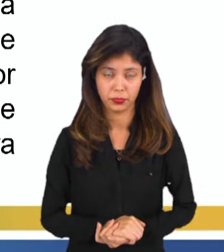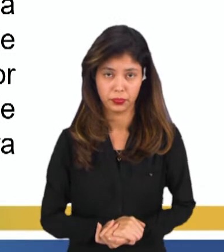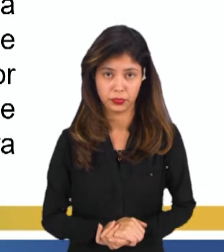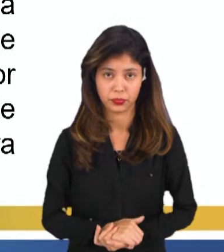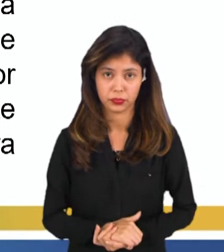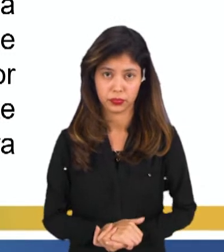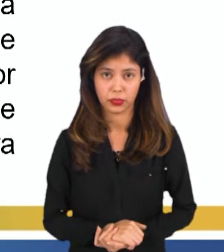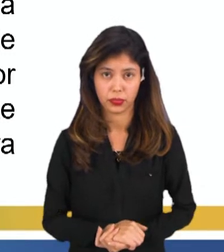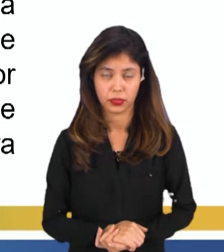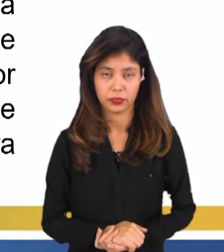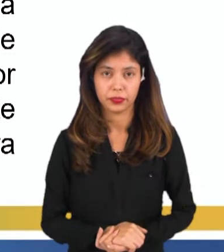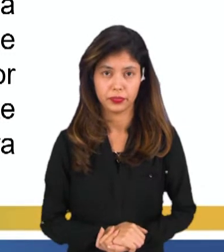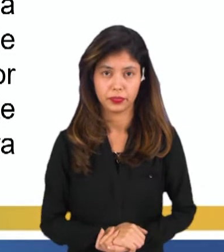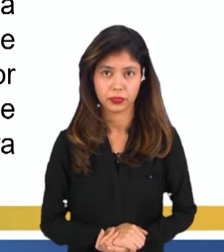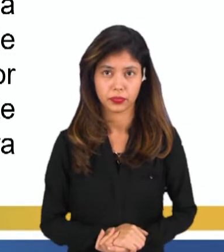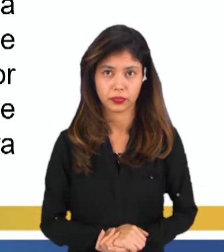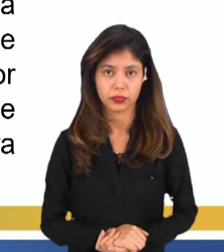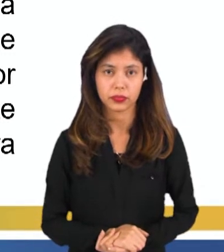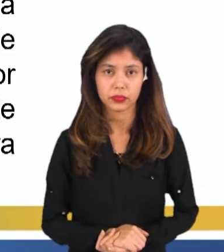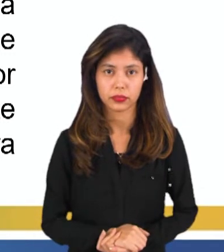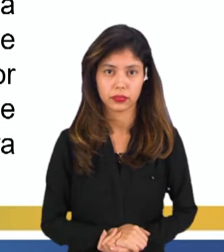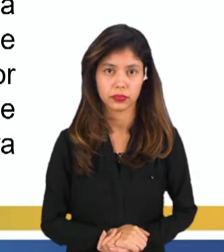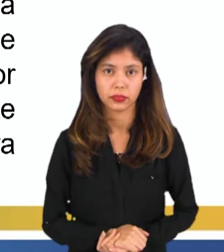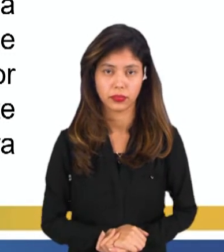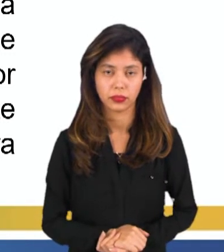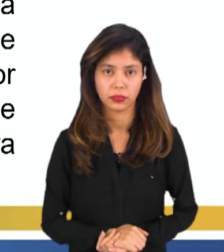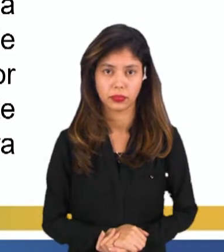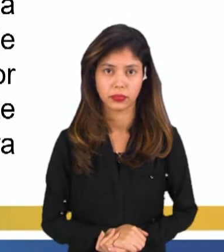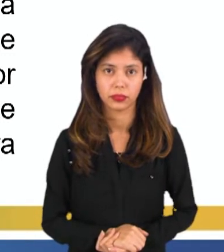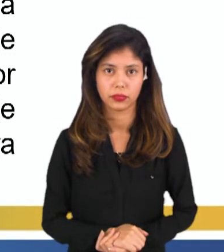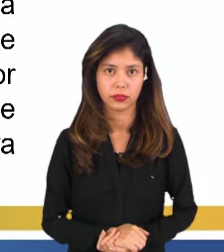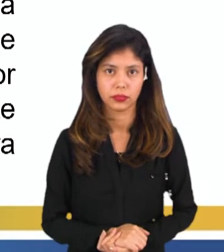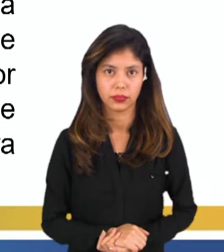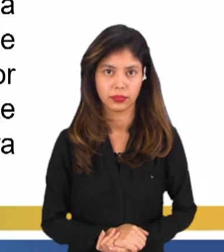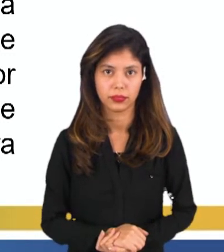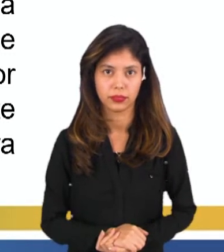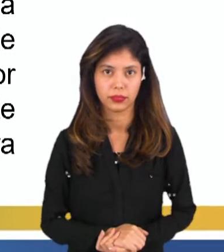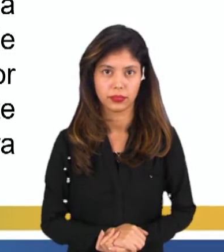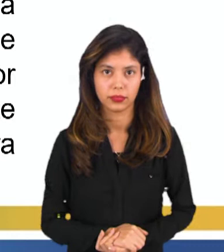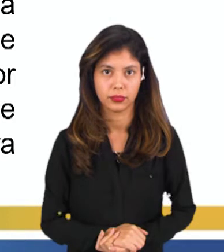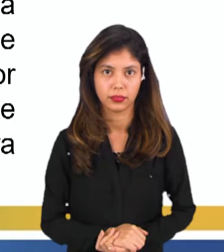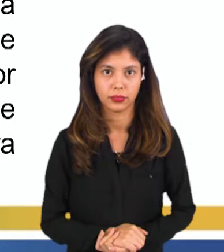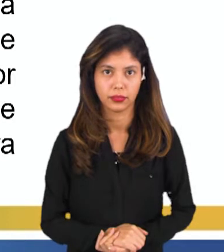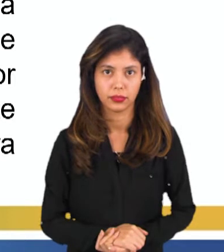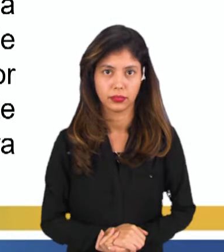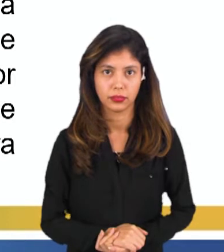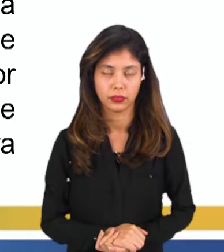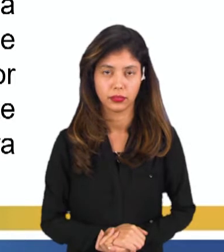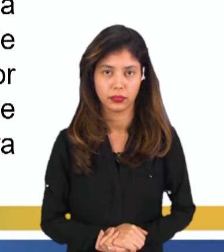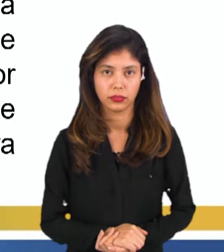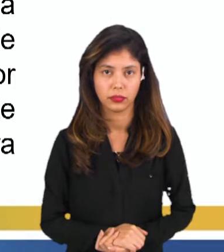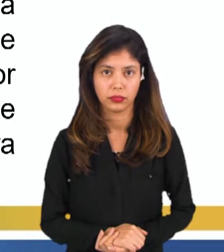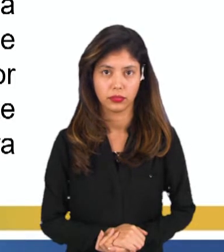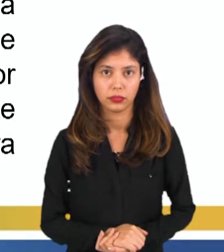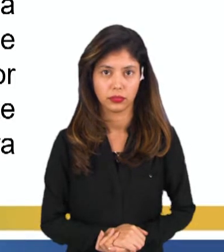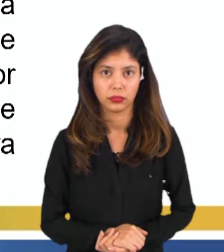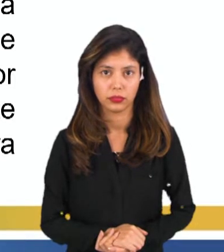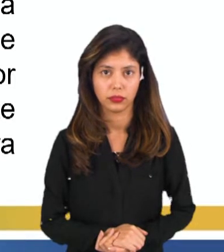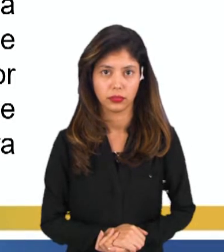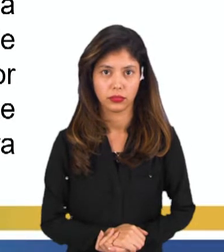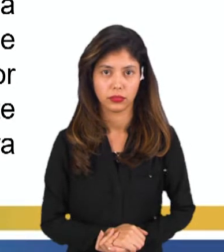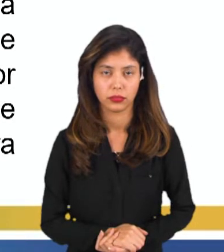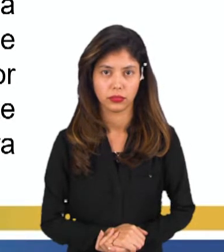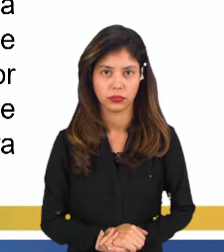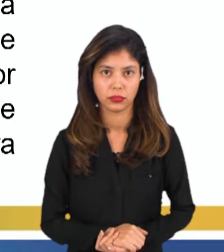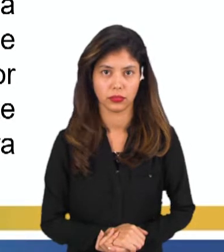Bozalto, nacido en Parral, día 12 de julio de 1904, Santiago, 23 de